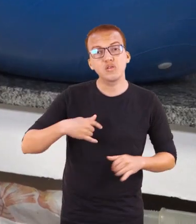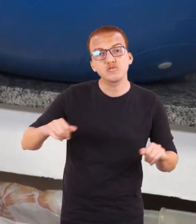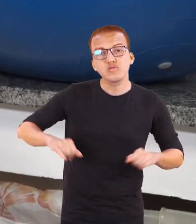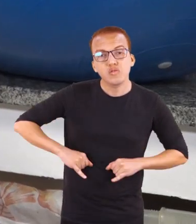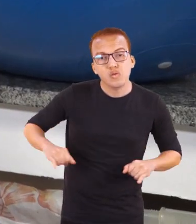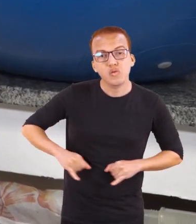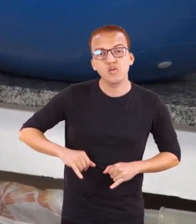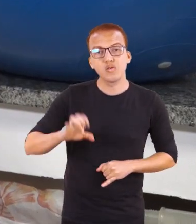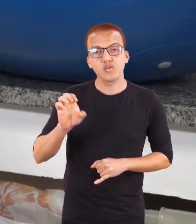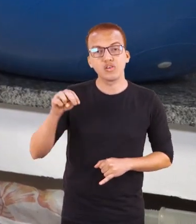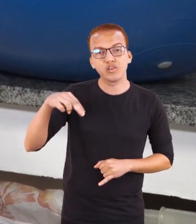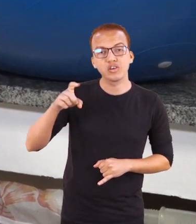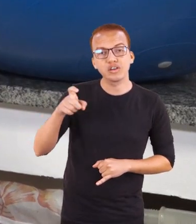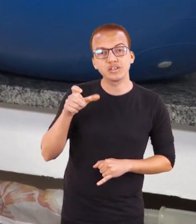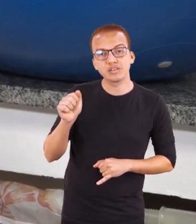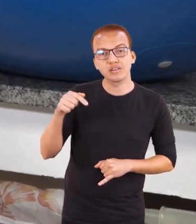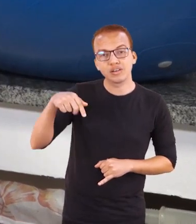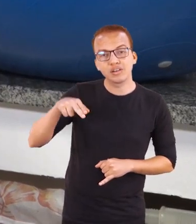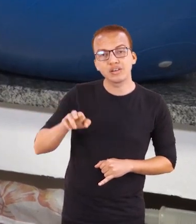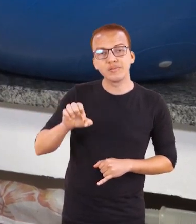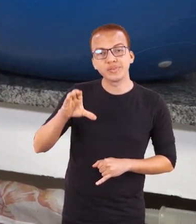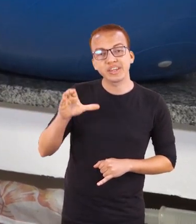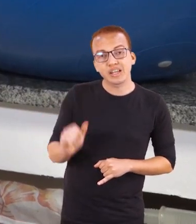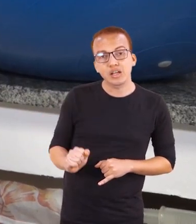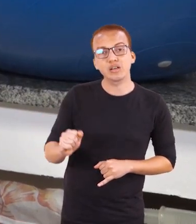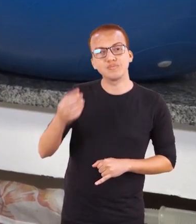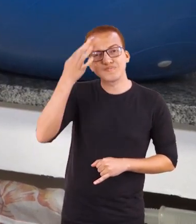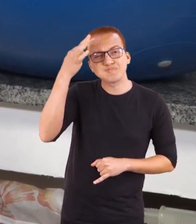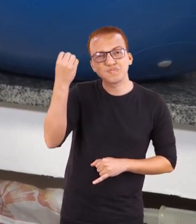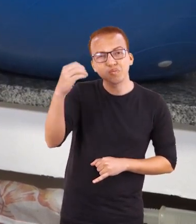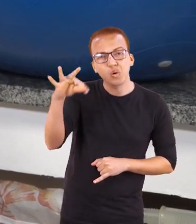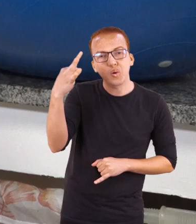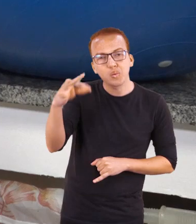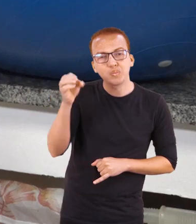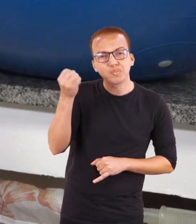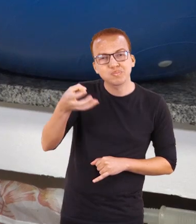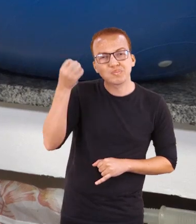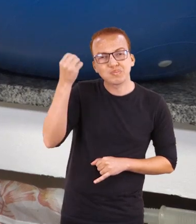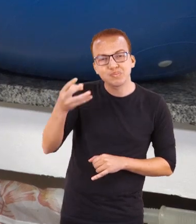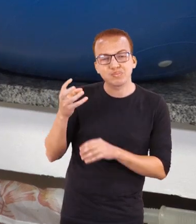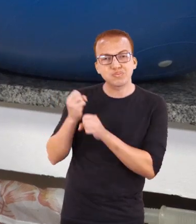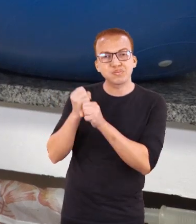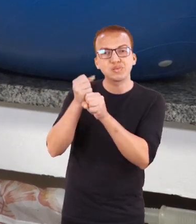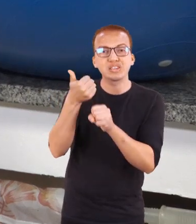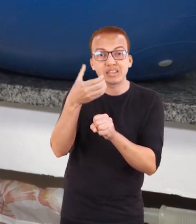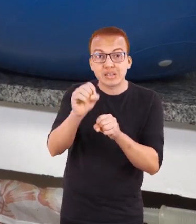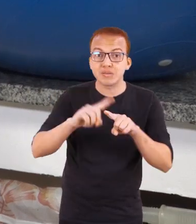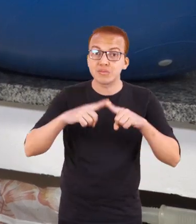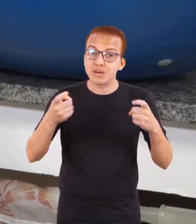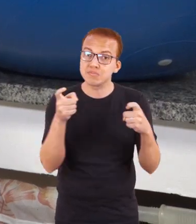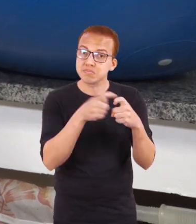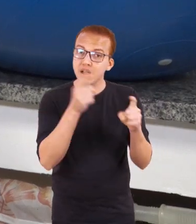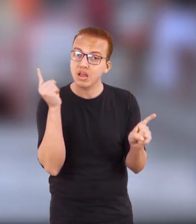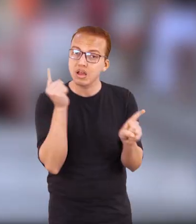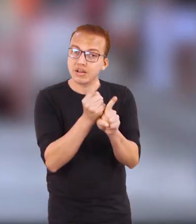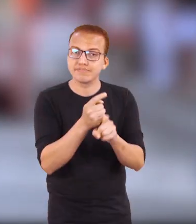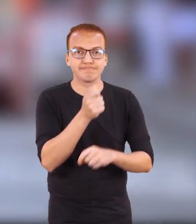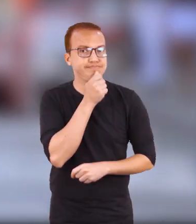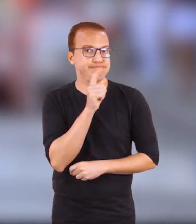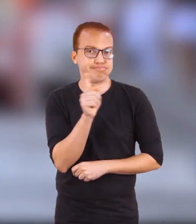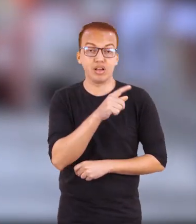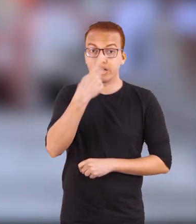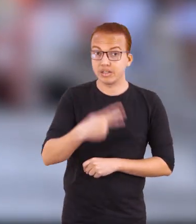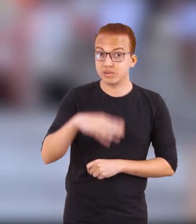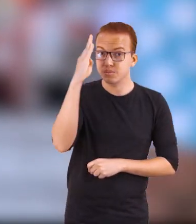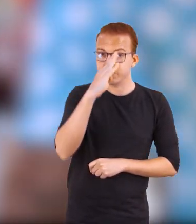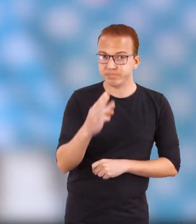eu já Sinto enxaqueca Já tem uns 10 anos assim só que nunca foi diagnosticada como enxaqueca né no